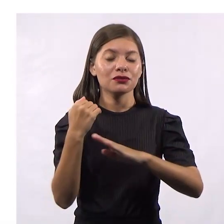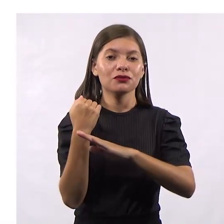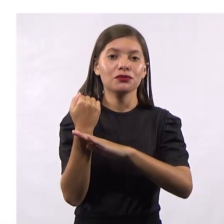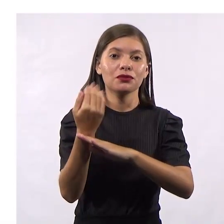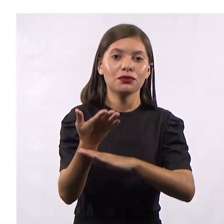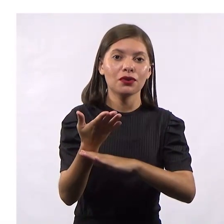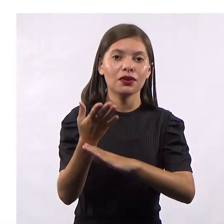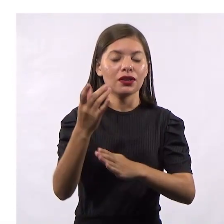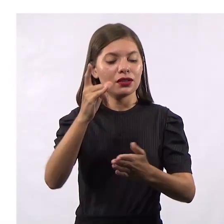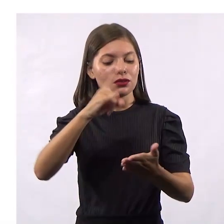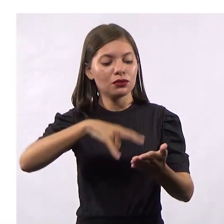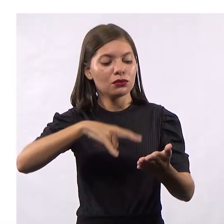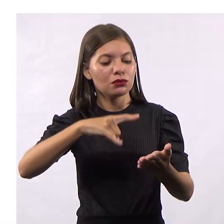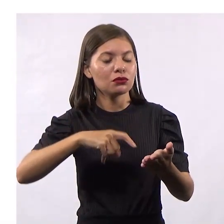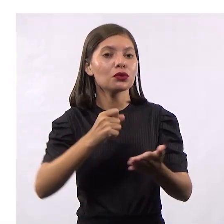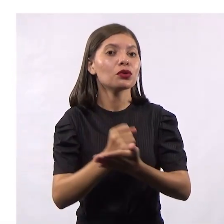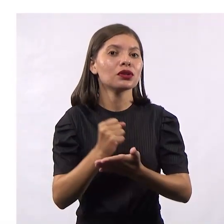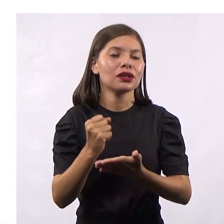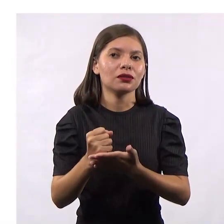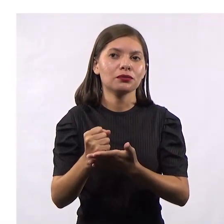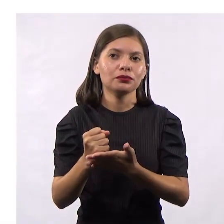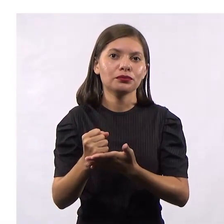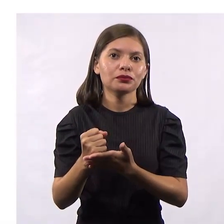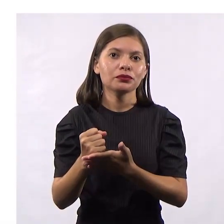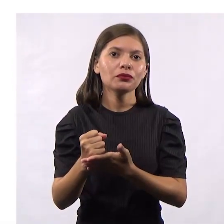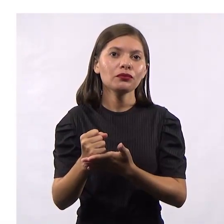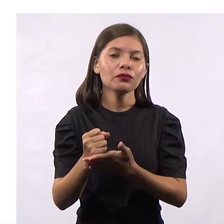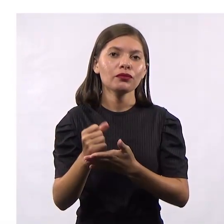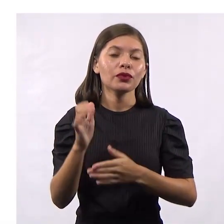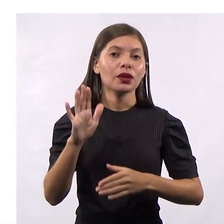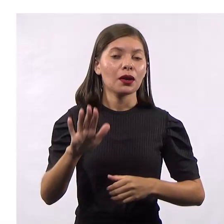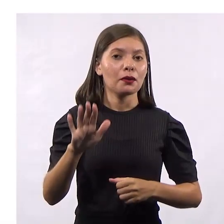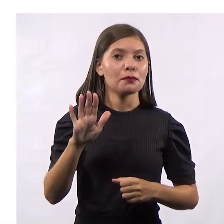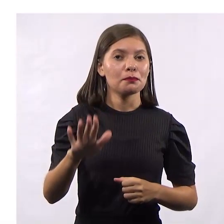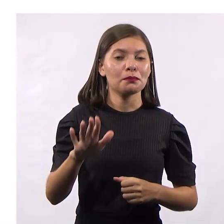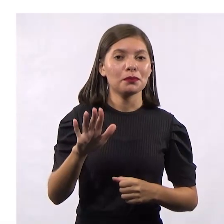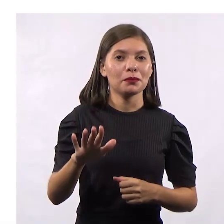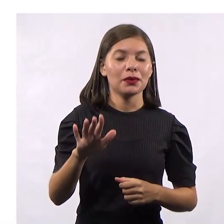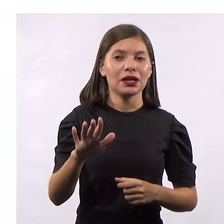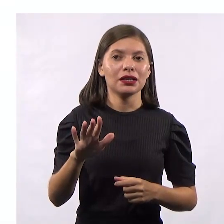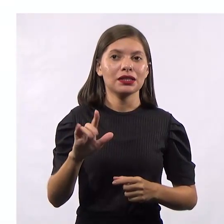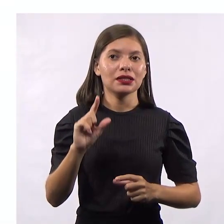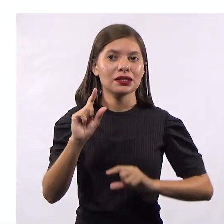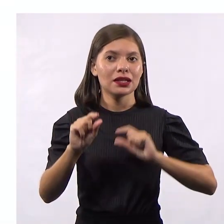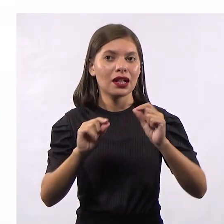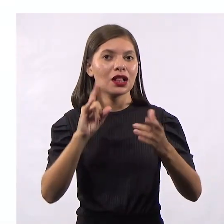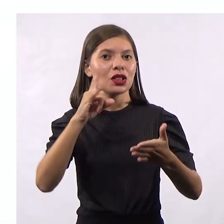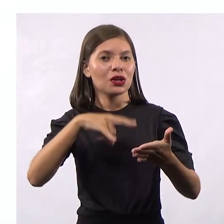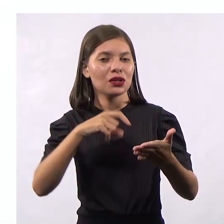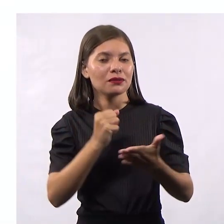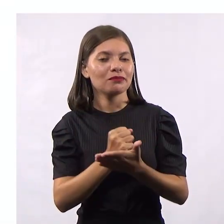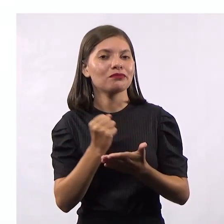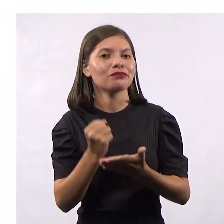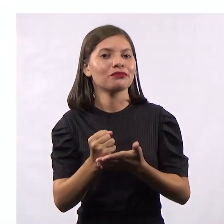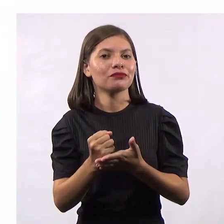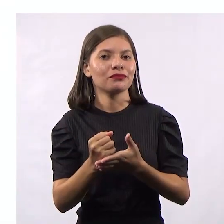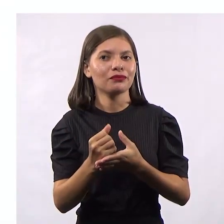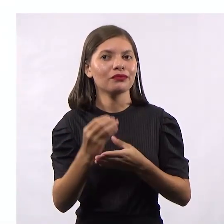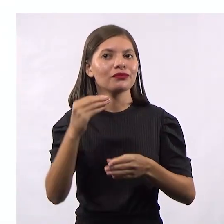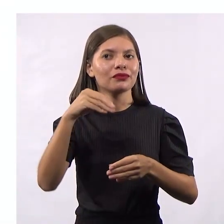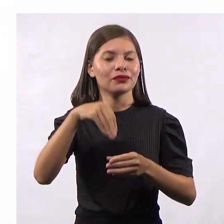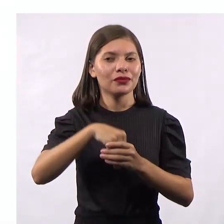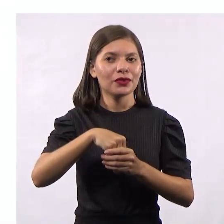uma atuação que houve fora do contrato, mas que gerou reflexo no